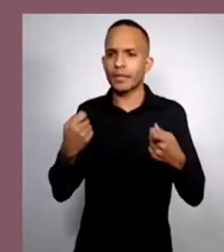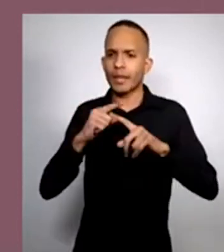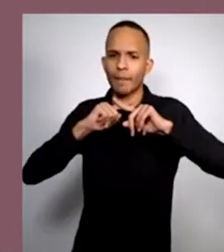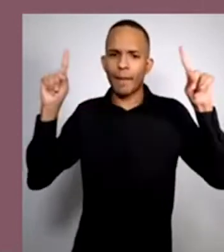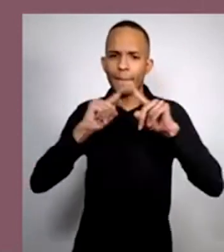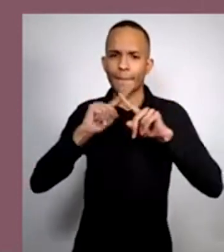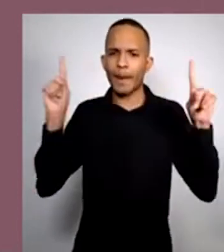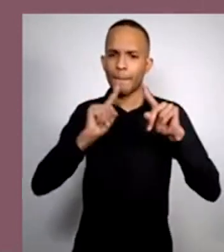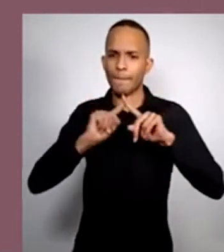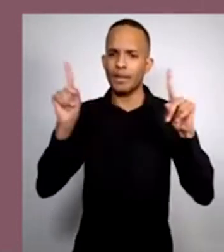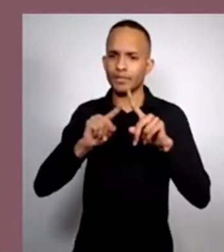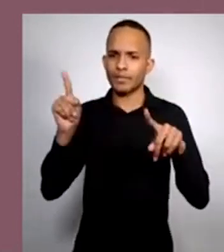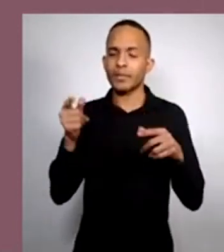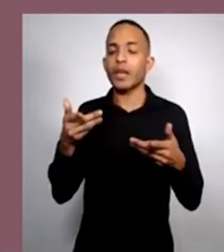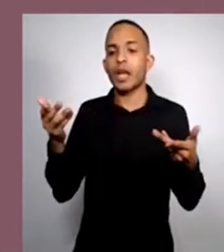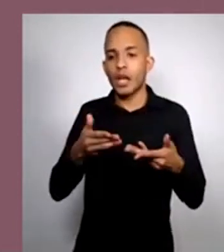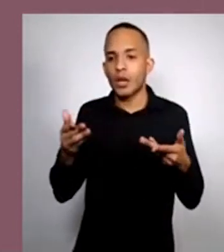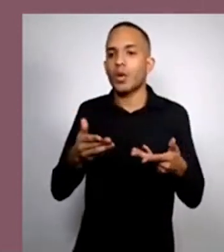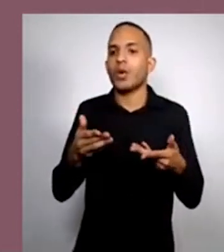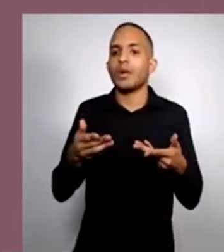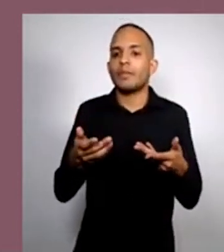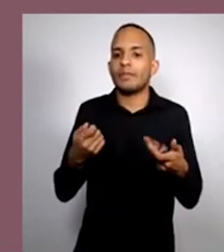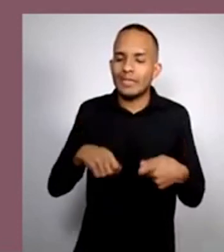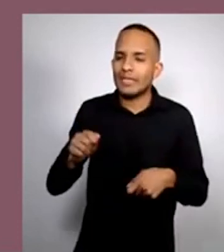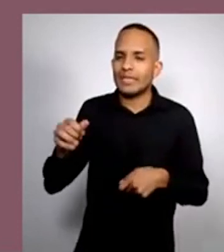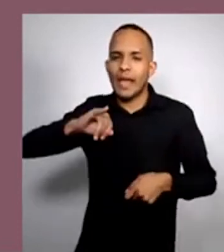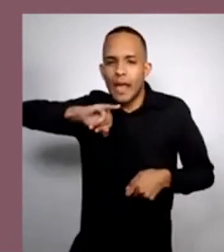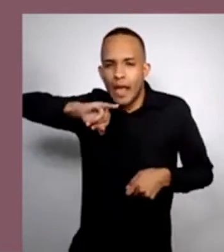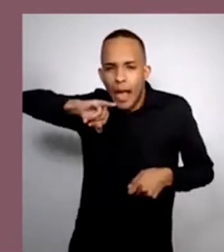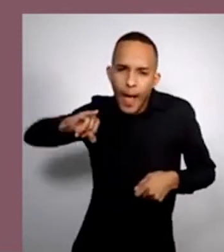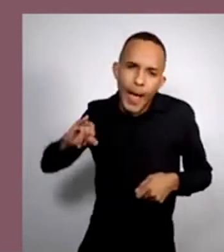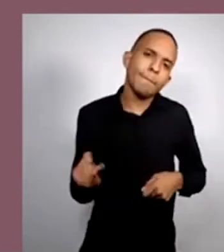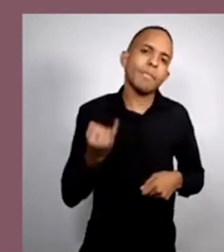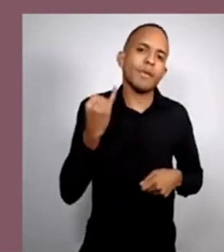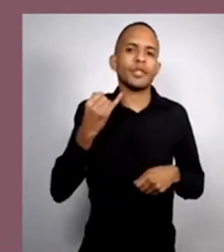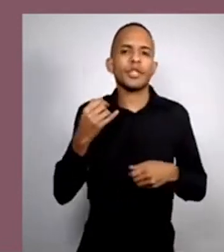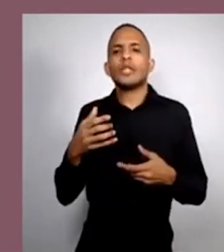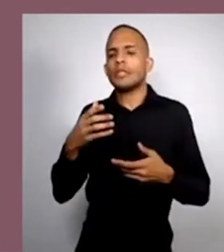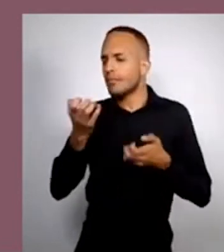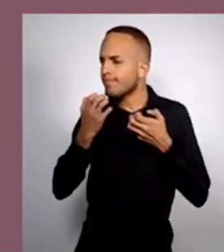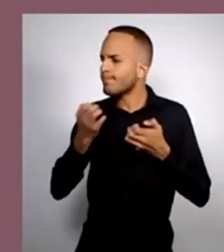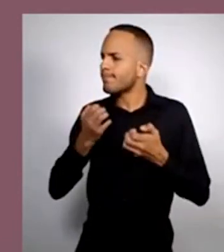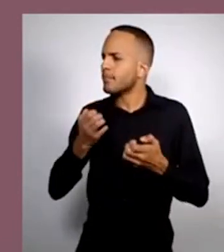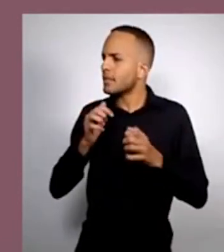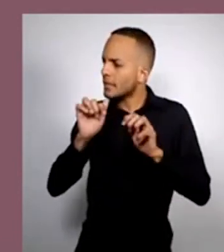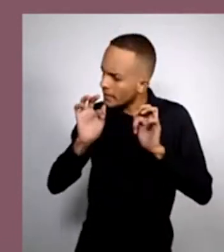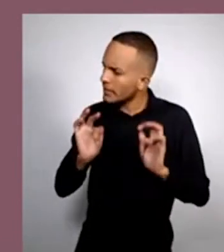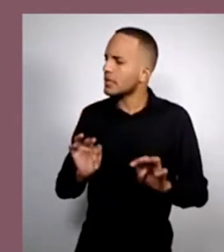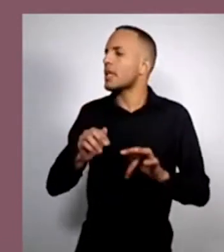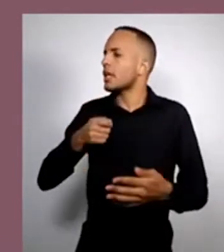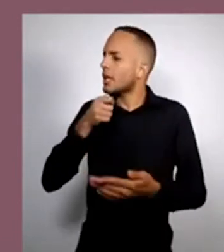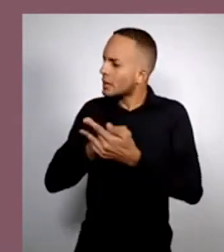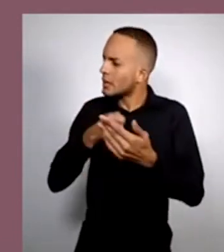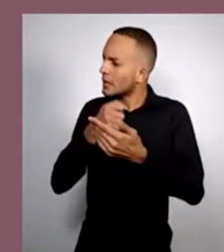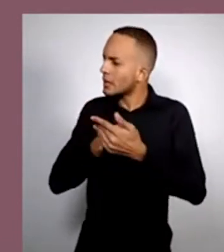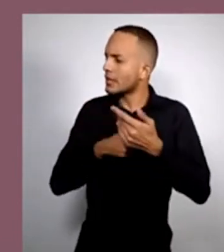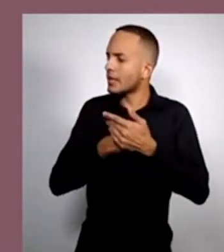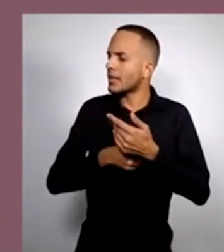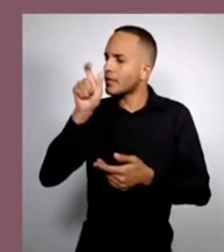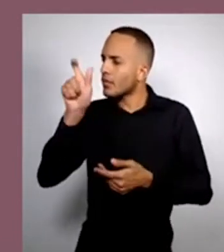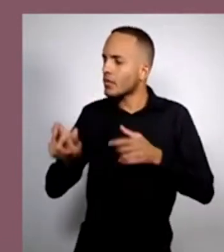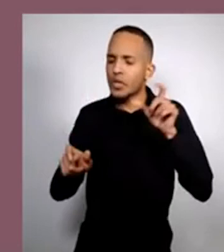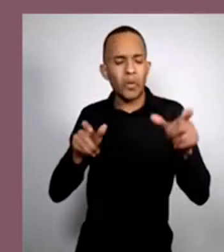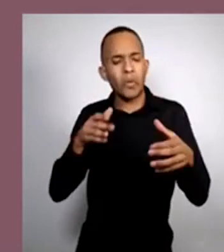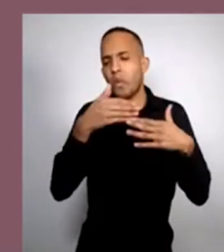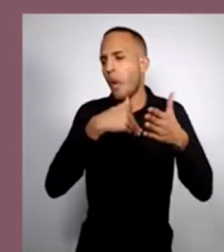neste momento, neste segundo, pode pensar, e é isso que eu quero ficar, né, terminar falando, o que você, aonde você está,